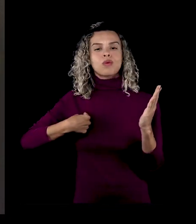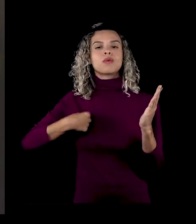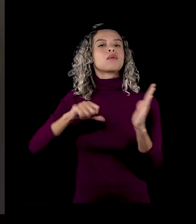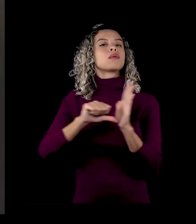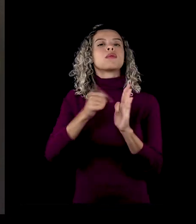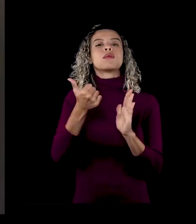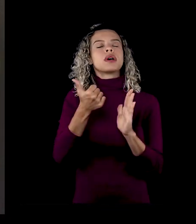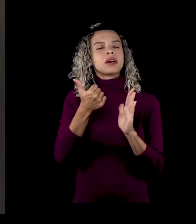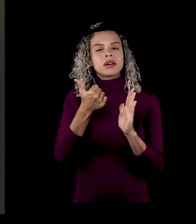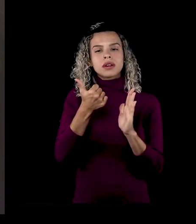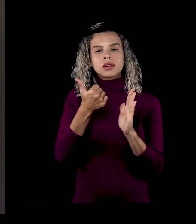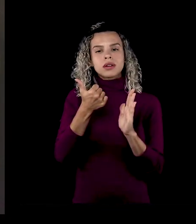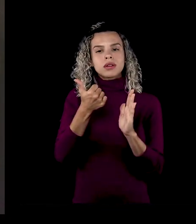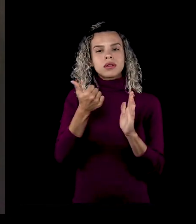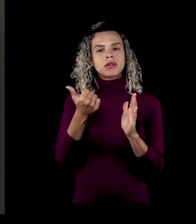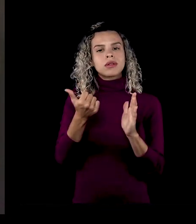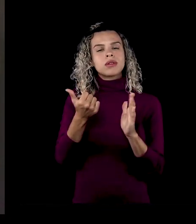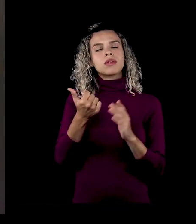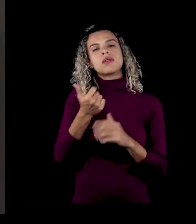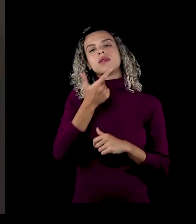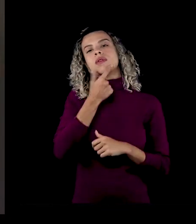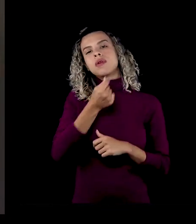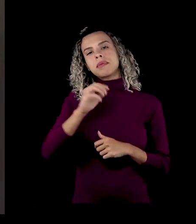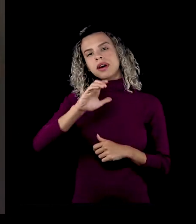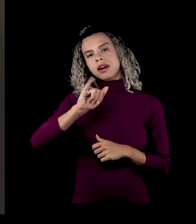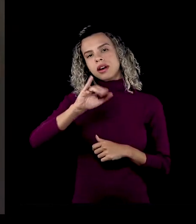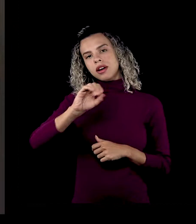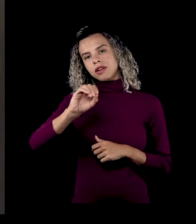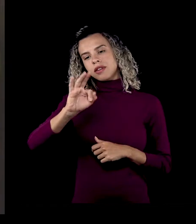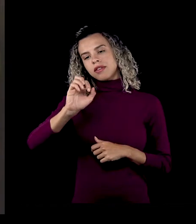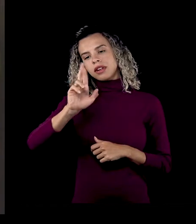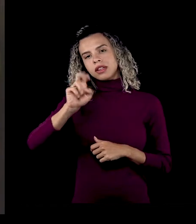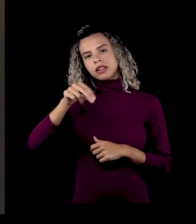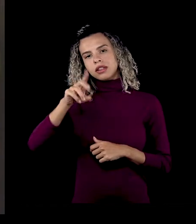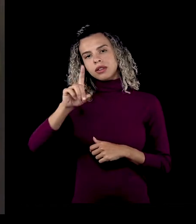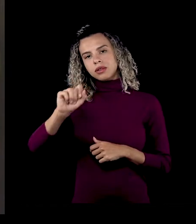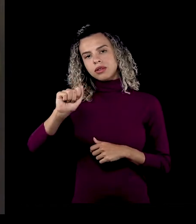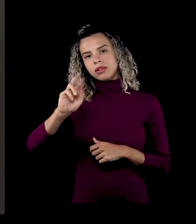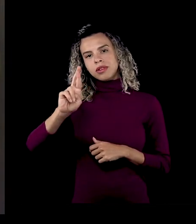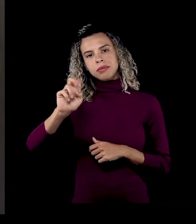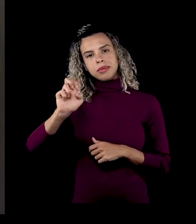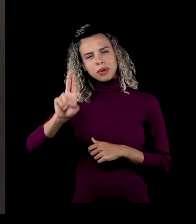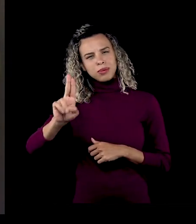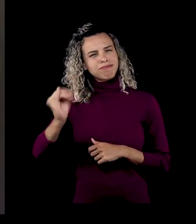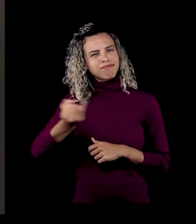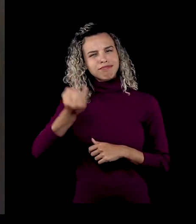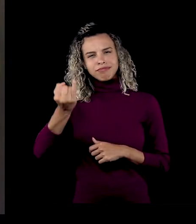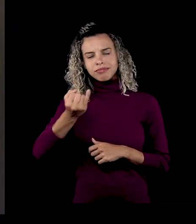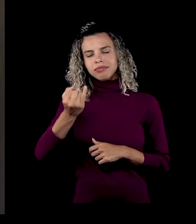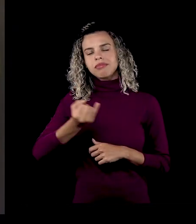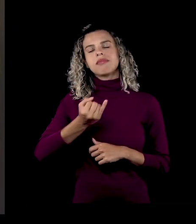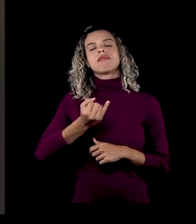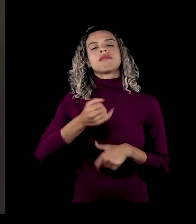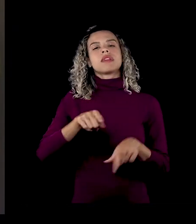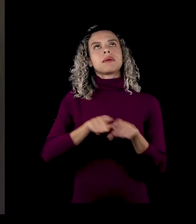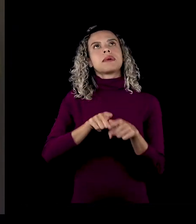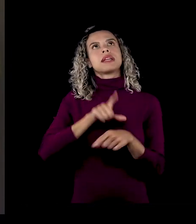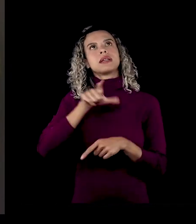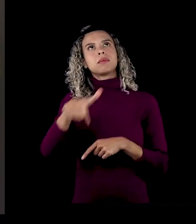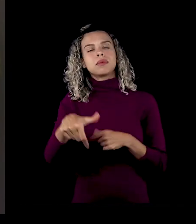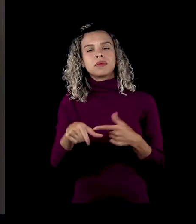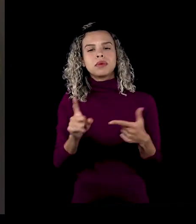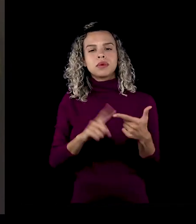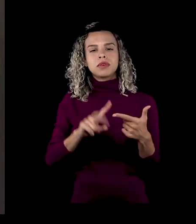o primeiro vem o Caio Fernando Abreu, importantíssimo, Caio Fernando Abreu. Aí você se